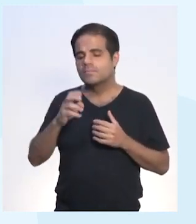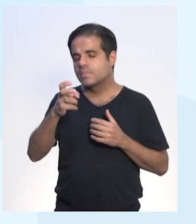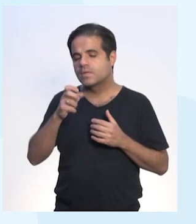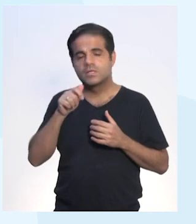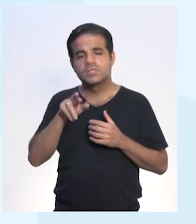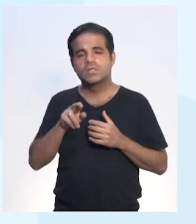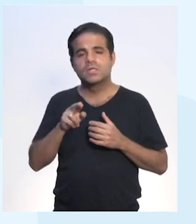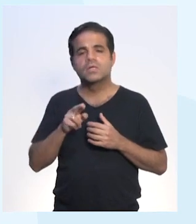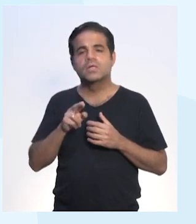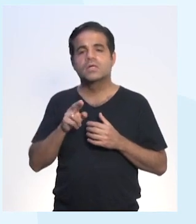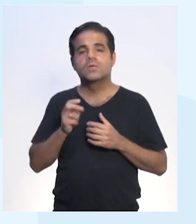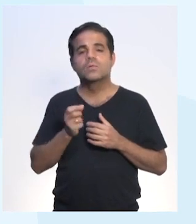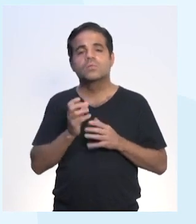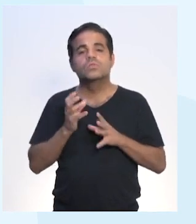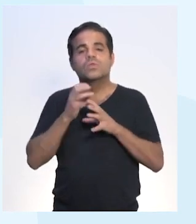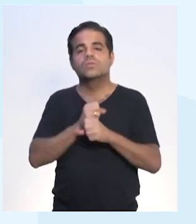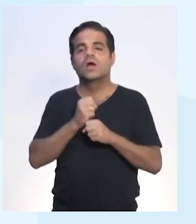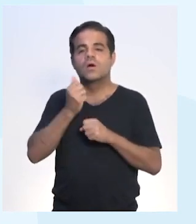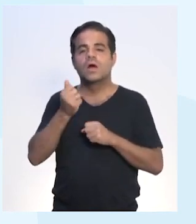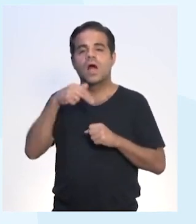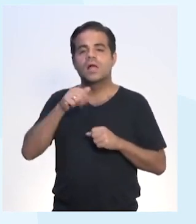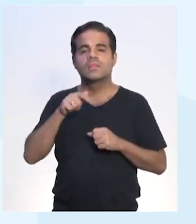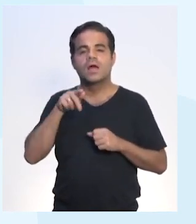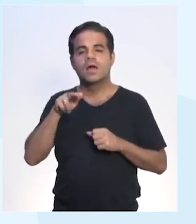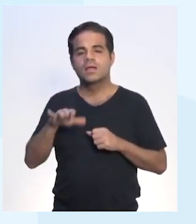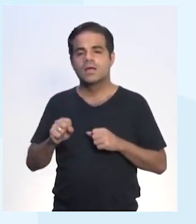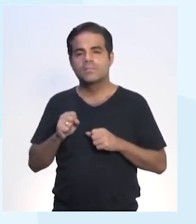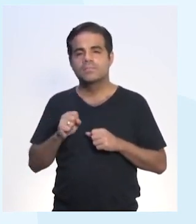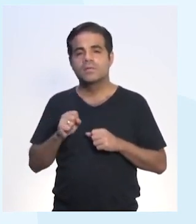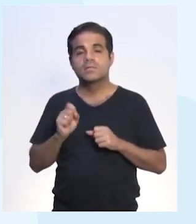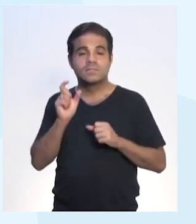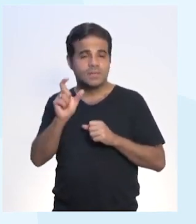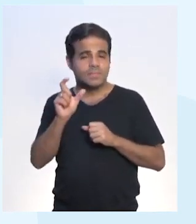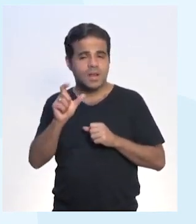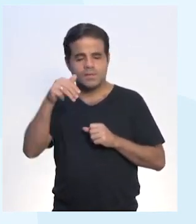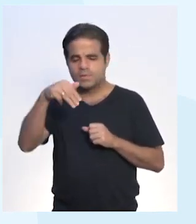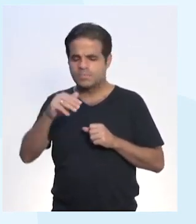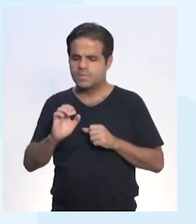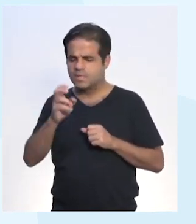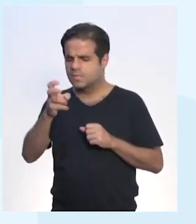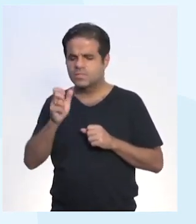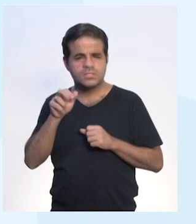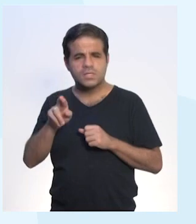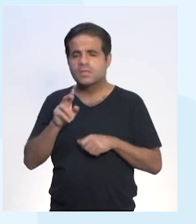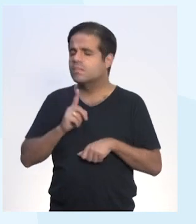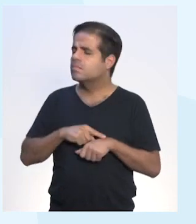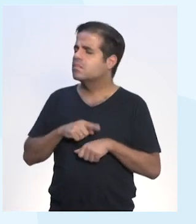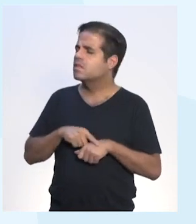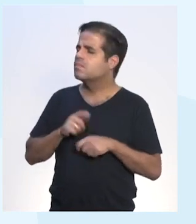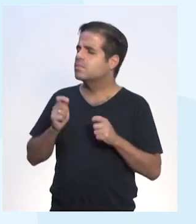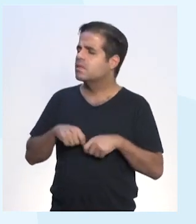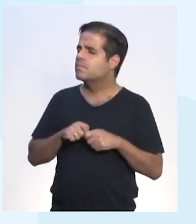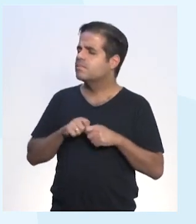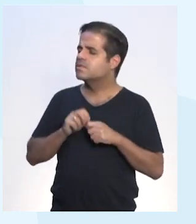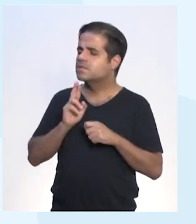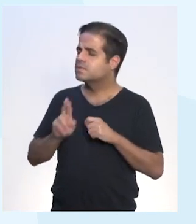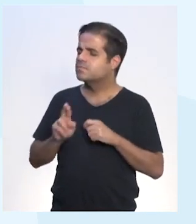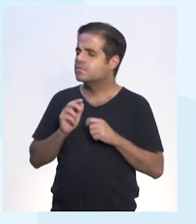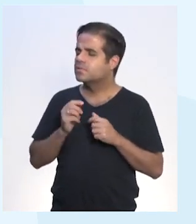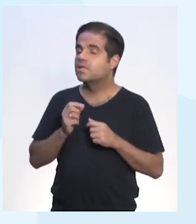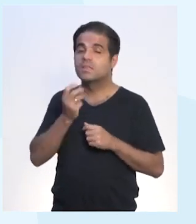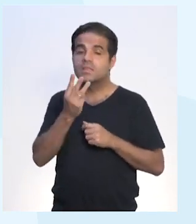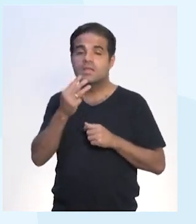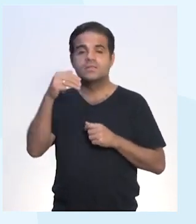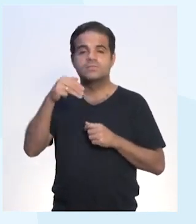total de anagramas da palavra mexer. Professora Roberta, quanto tempo eles vão ter para fazer isso? 3 minutos,